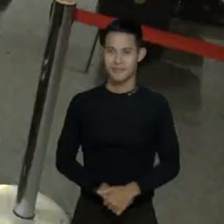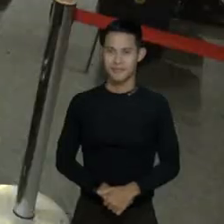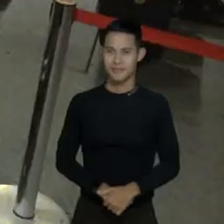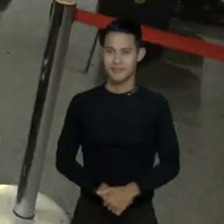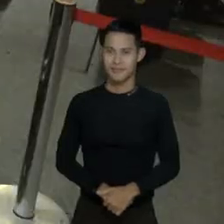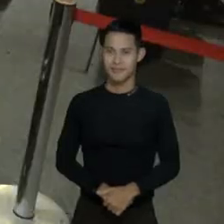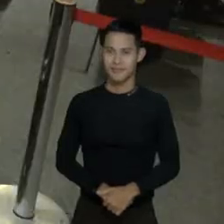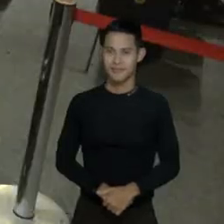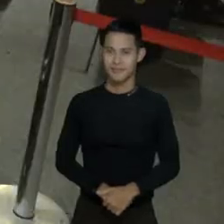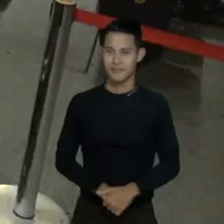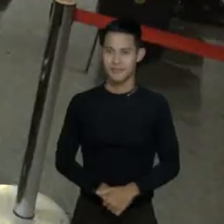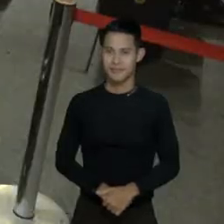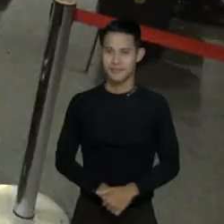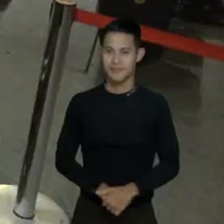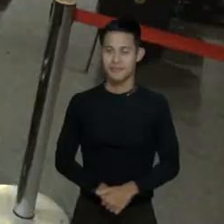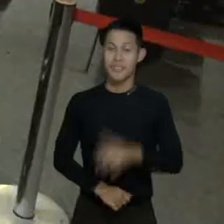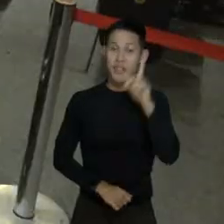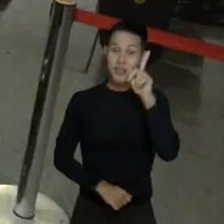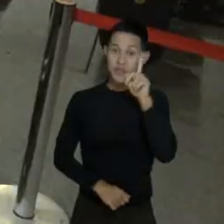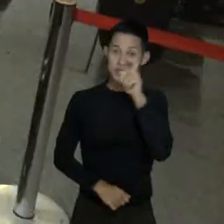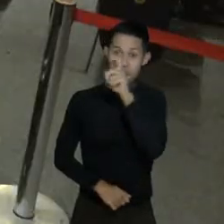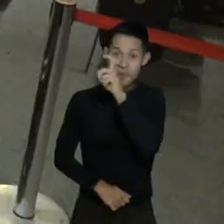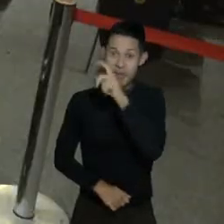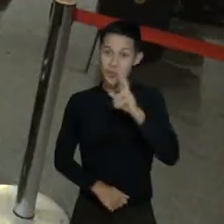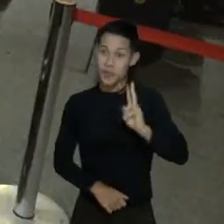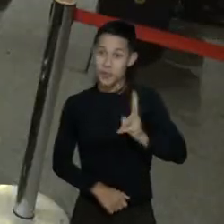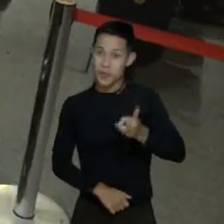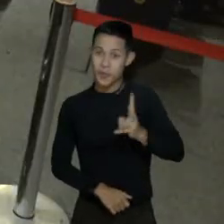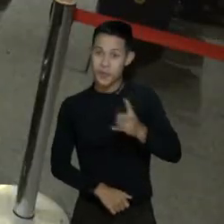né difícil se manter